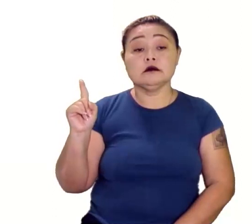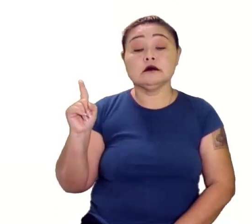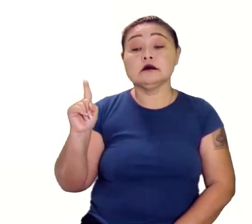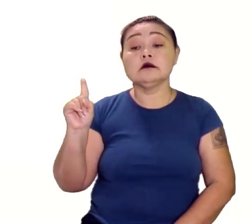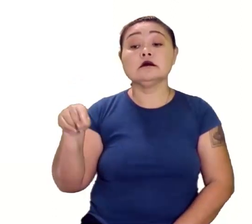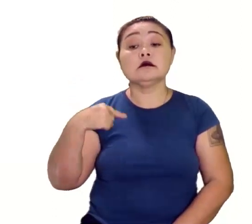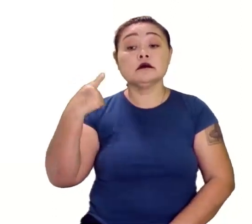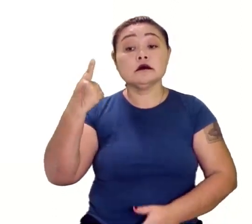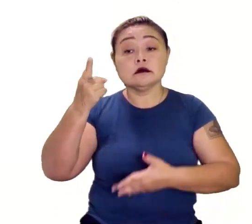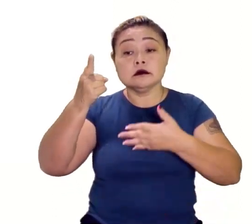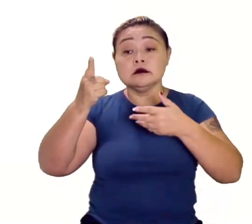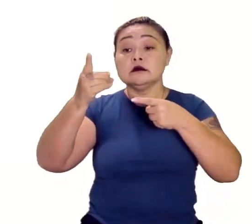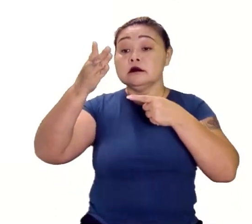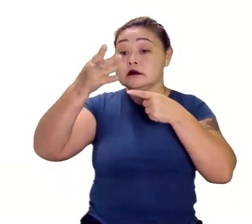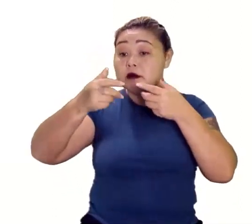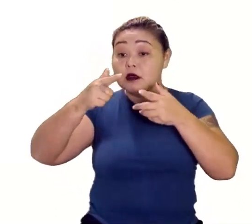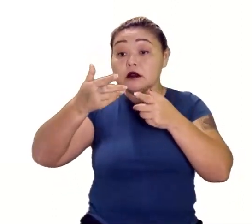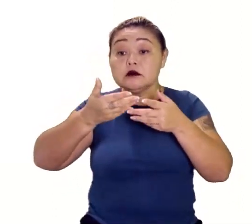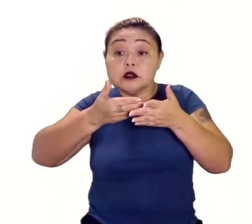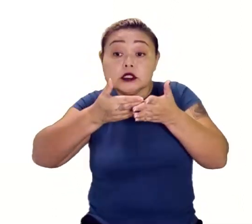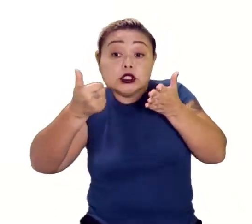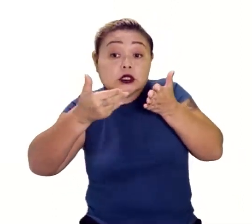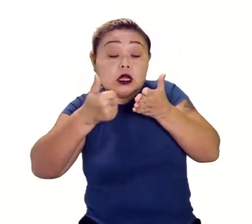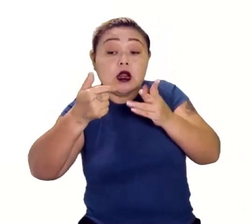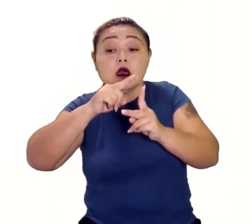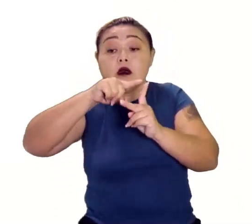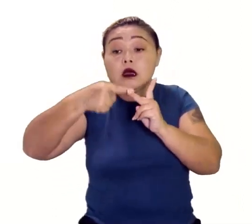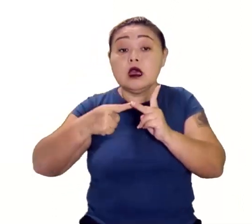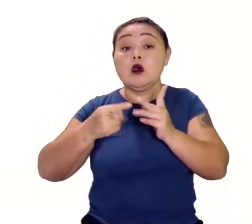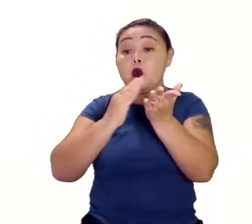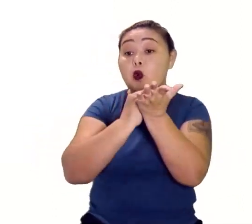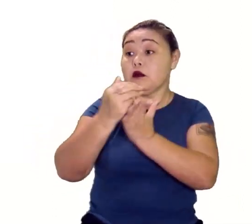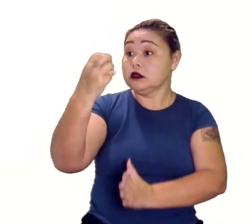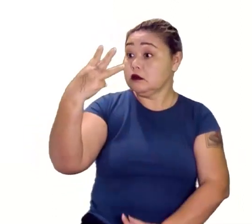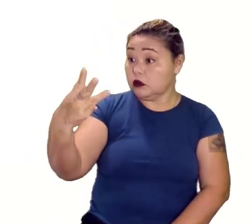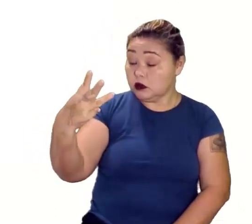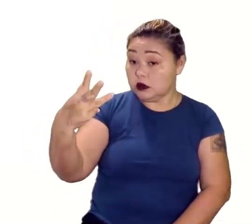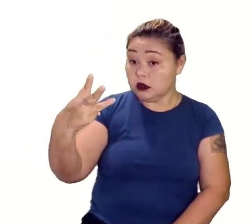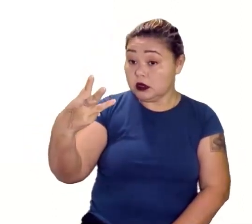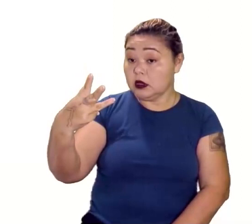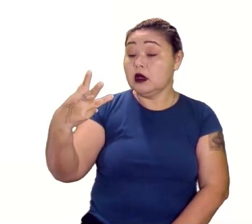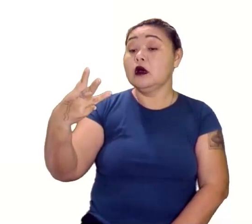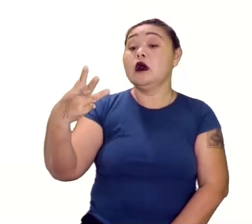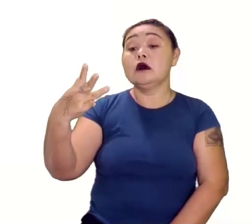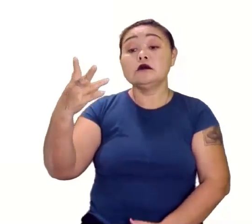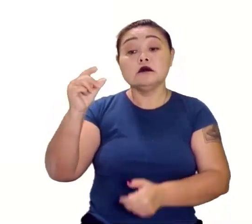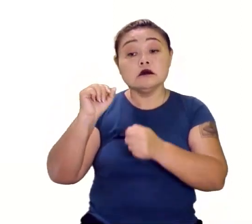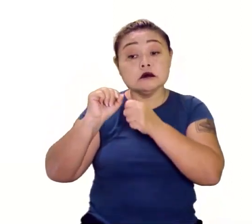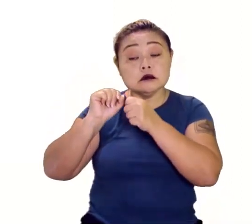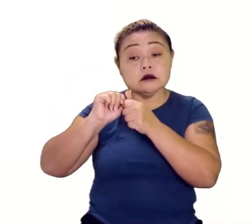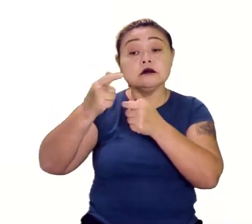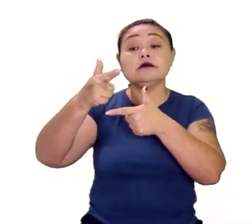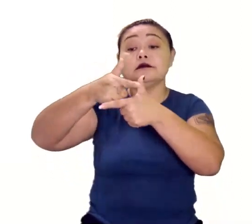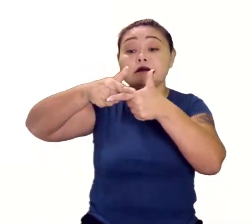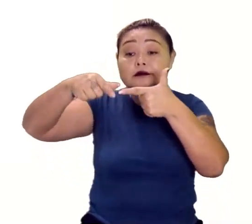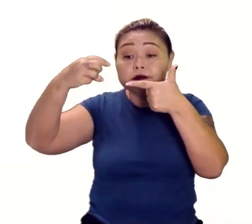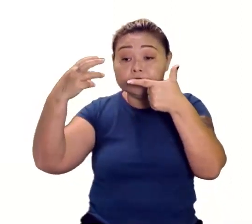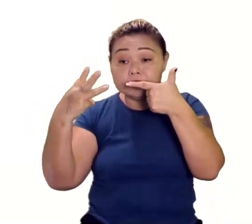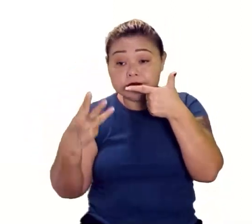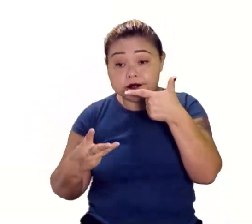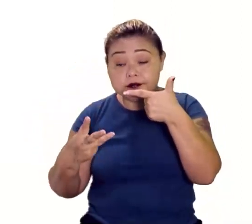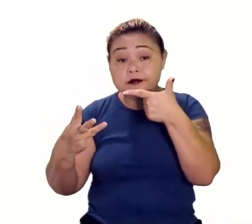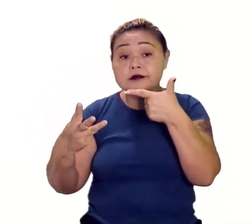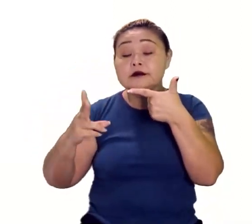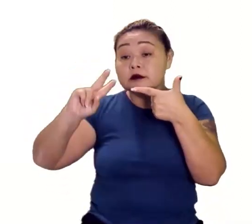estou extraindo a raiz. Se eu comecei a dividir por 3, eu vou ter que fazer algumas divisões por 3.